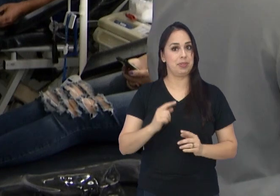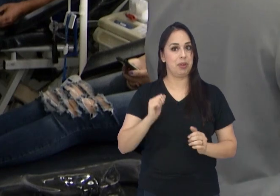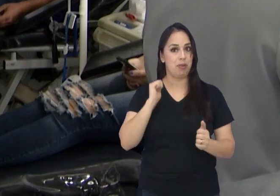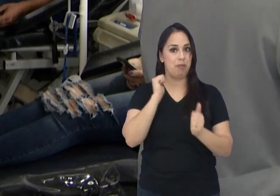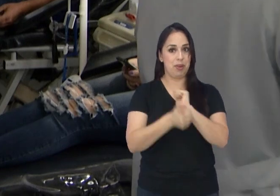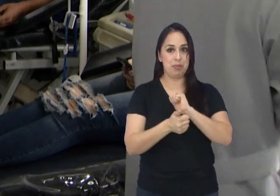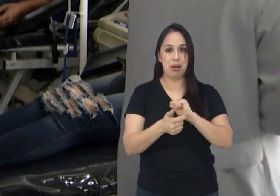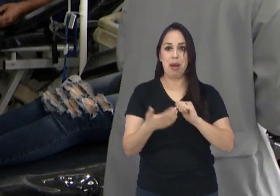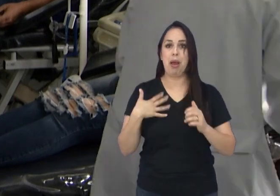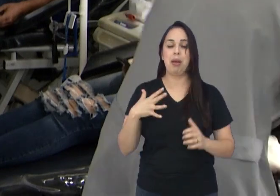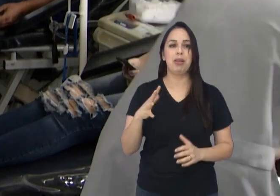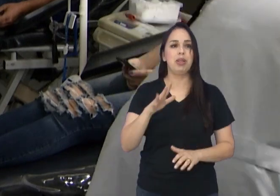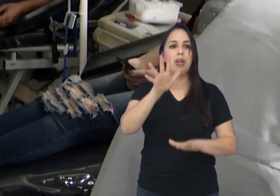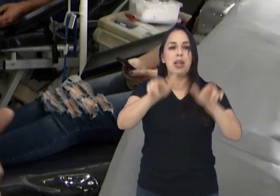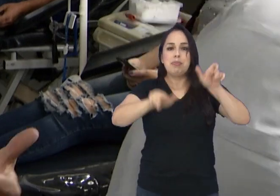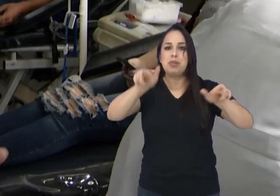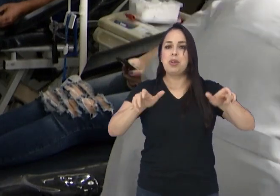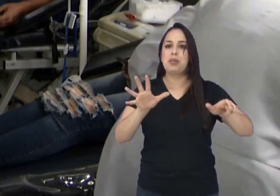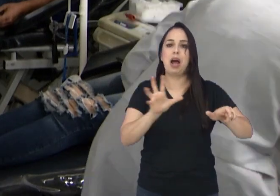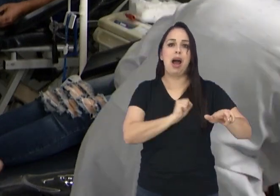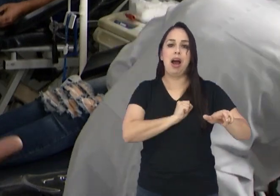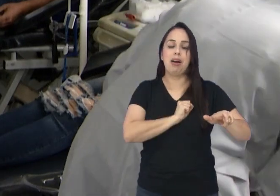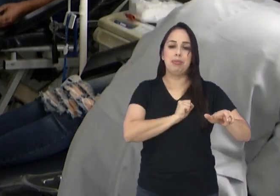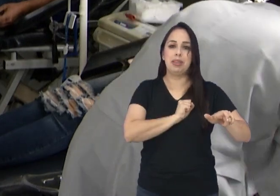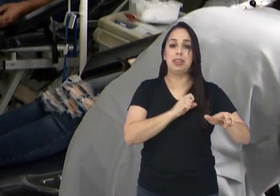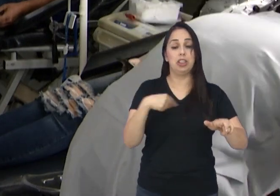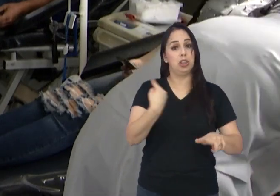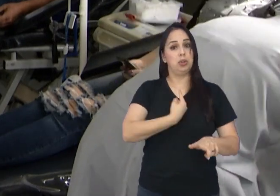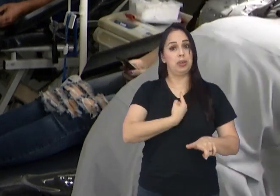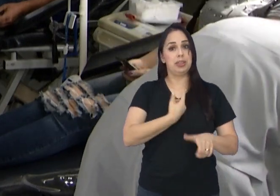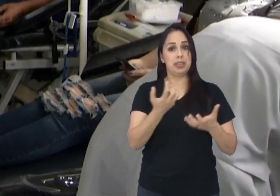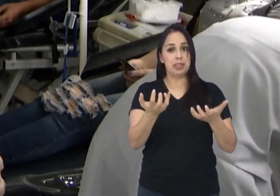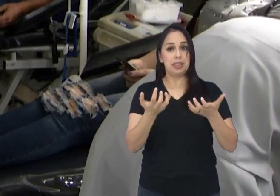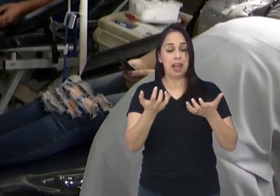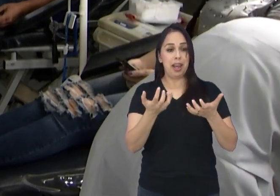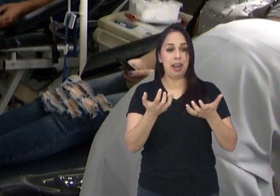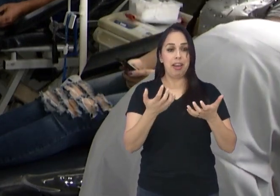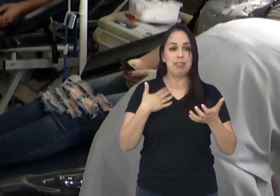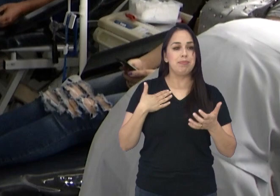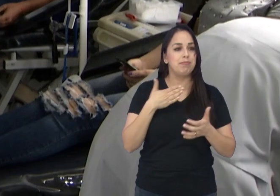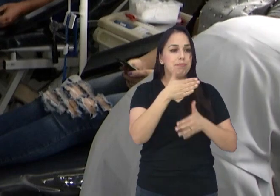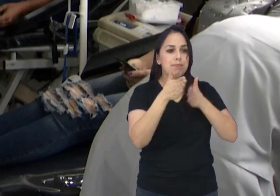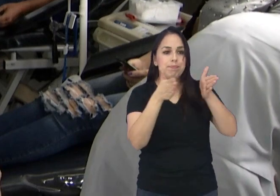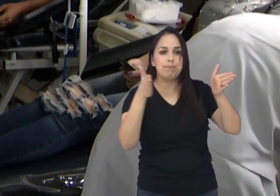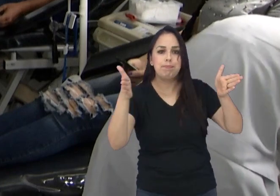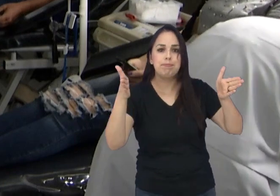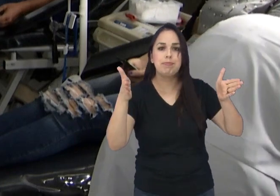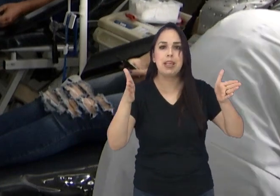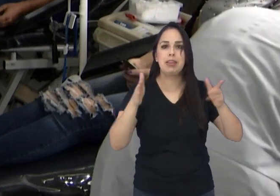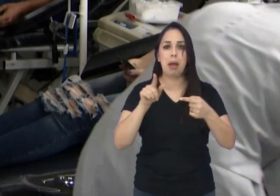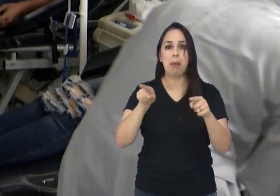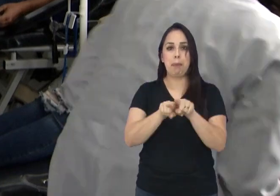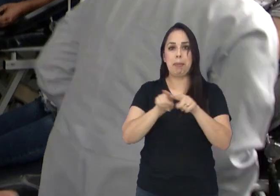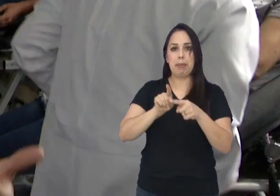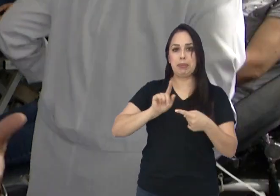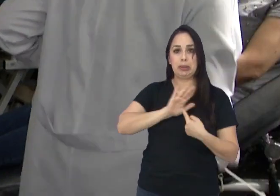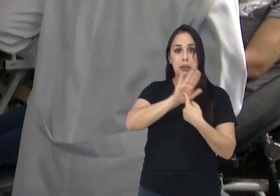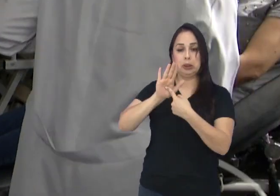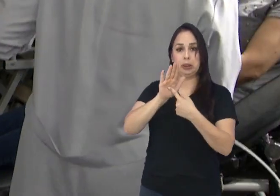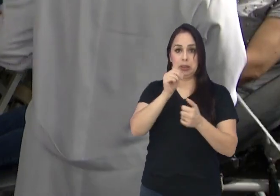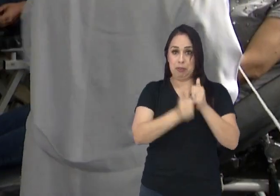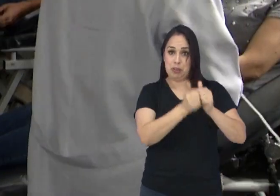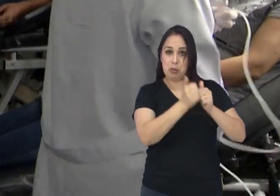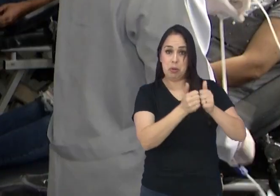paixão mundial, não é? E a gente quer ganhar esse espaço que o futebol tem, essa visibilidade que o futebol tem